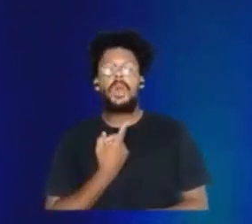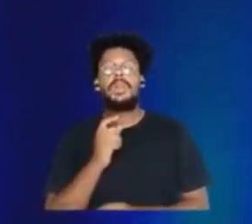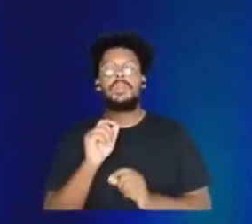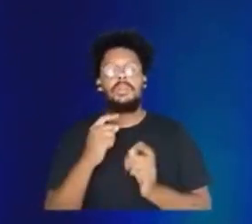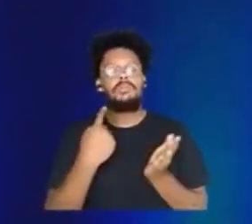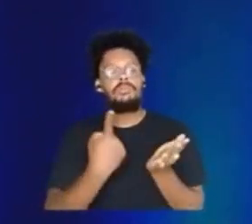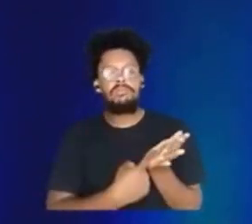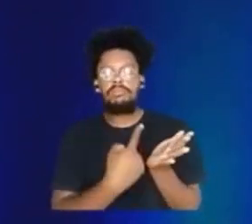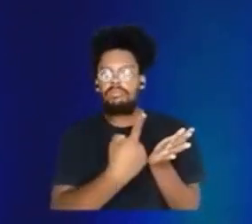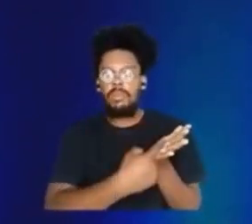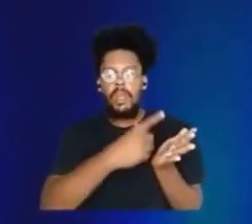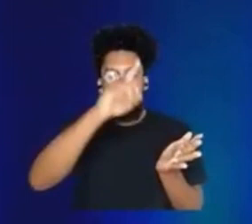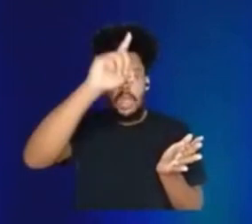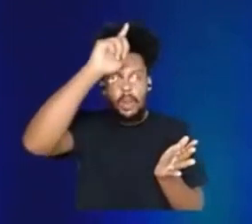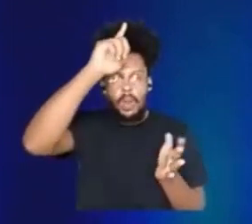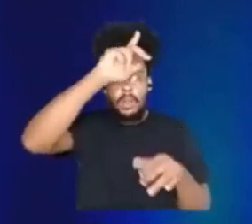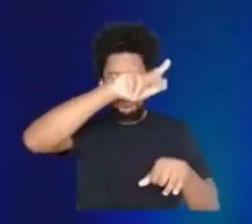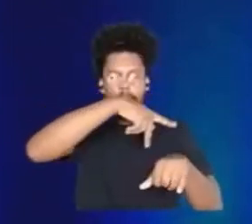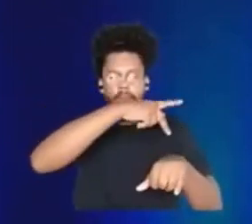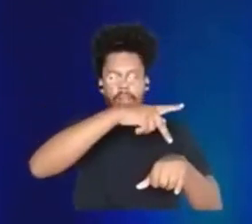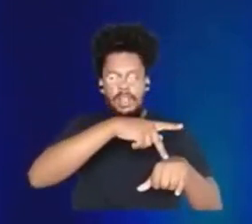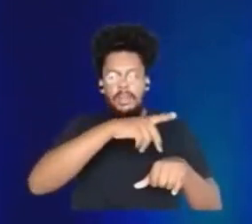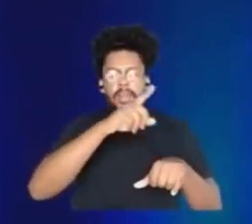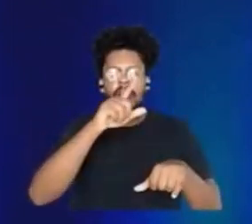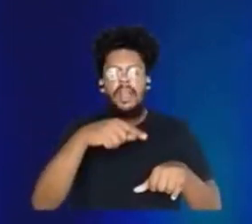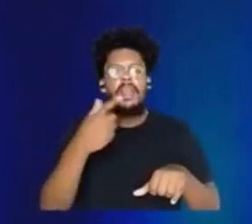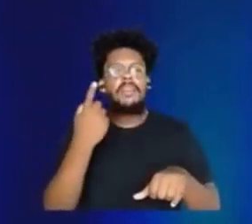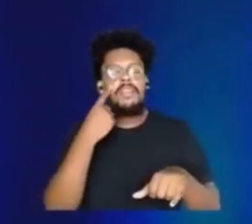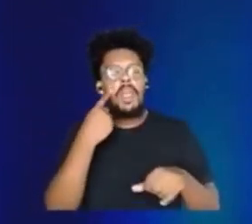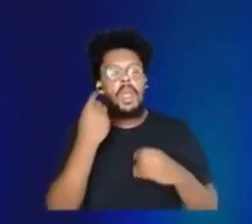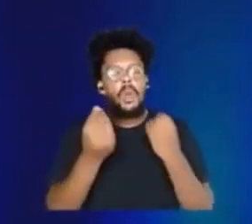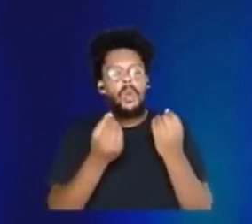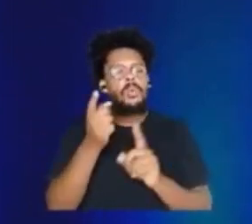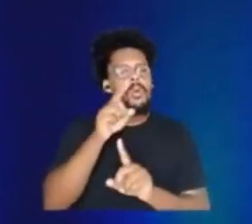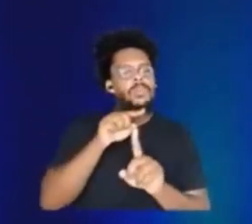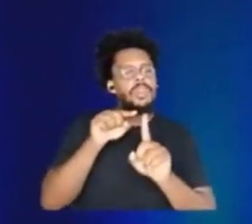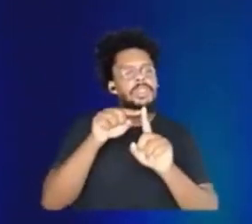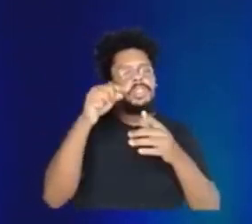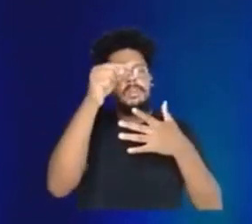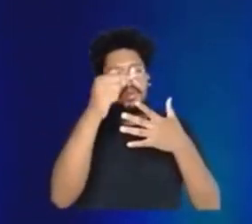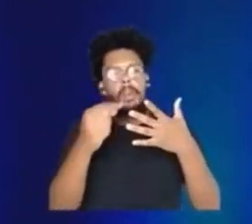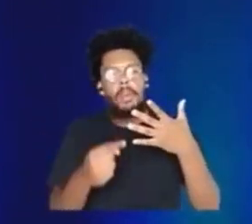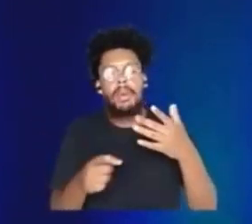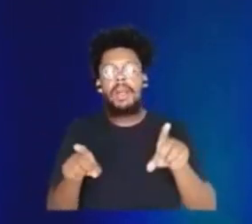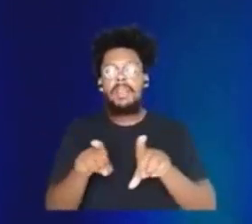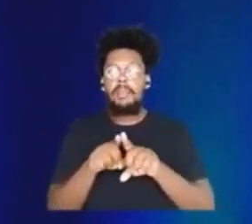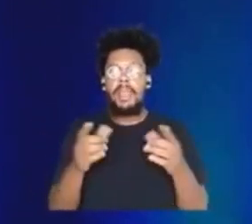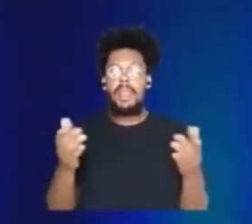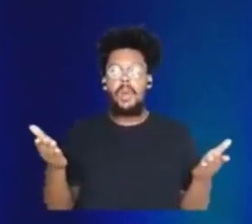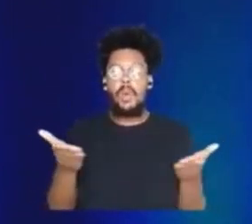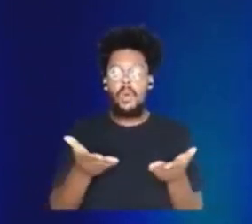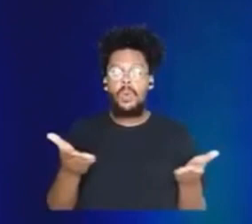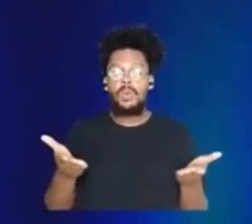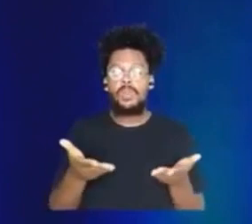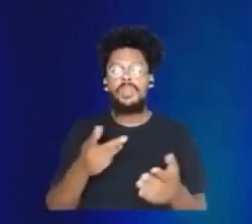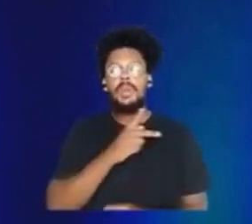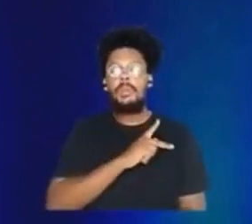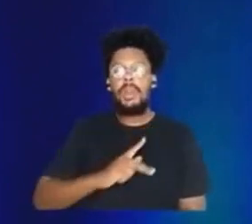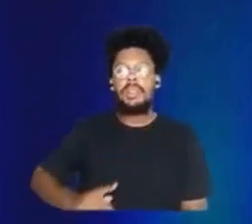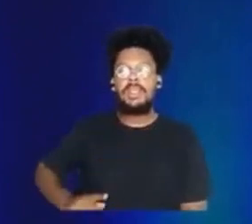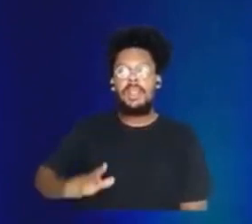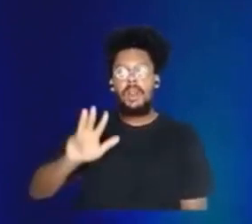intenções de trabalhar em cima dessa agenda, e agora hoje o presidente Lula anuncia também uma declaração do